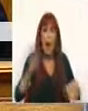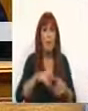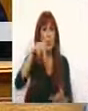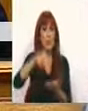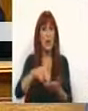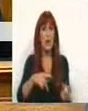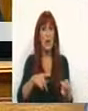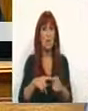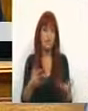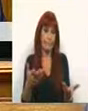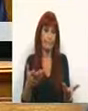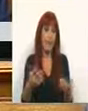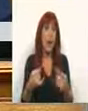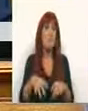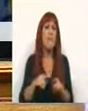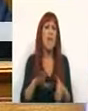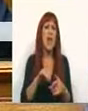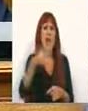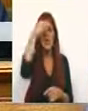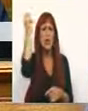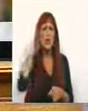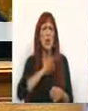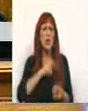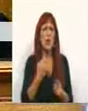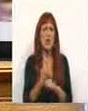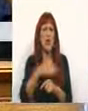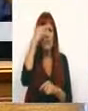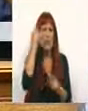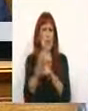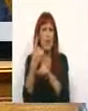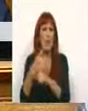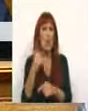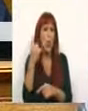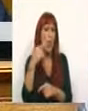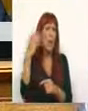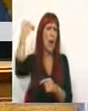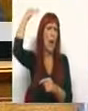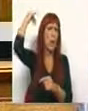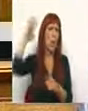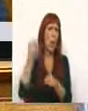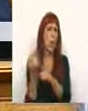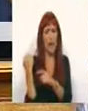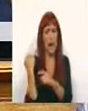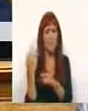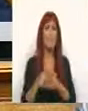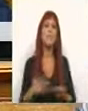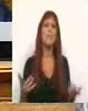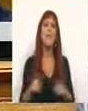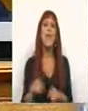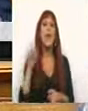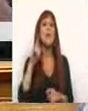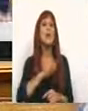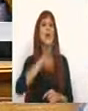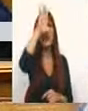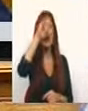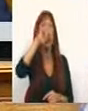está a questão da residualidade. Mas do ponto de vista da amnésia, sempre são vários tipos de amnésia, uma mais longínqua e outra mais recente. Era importante que o